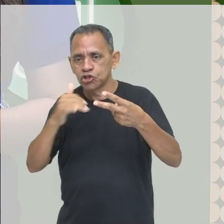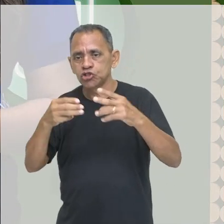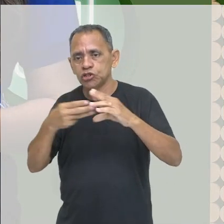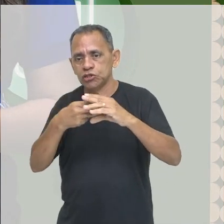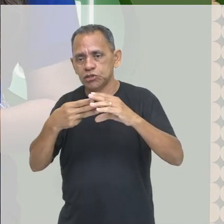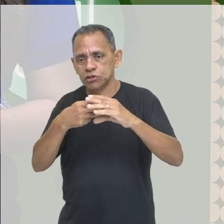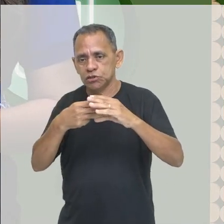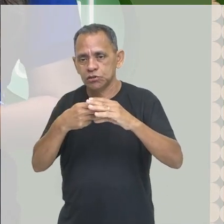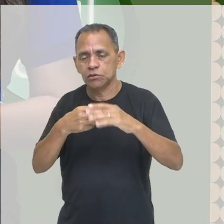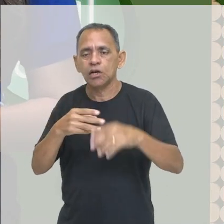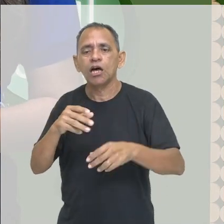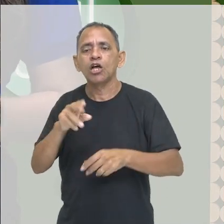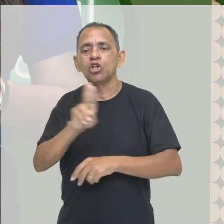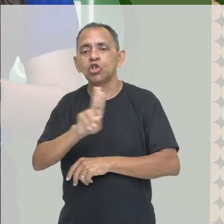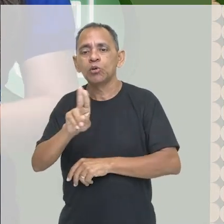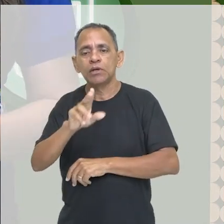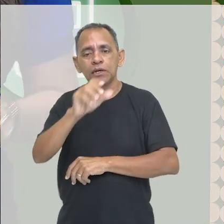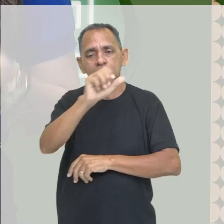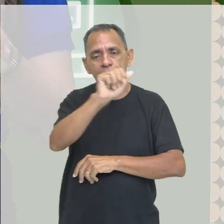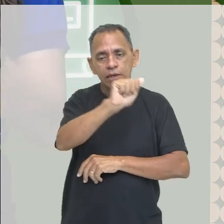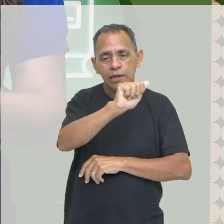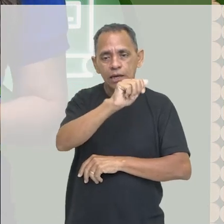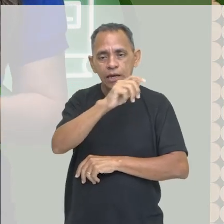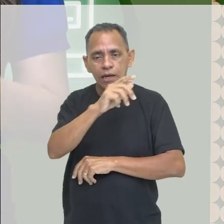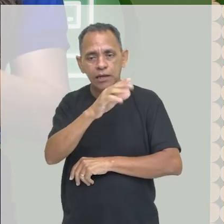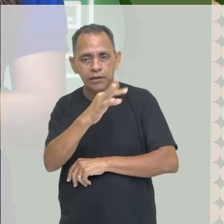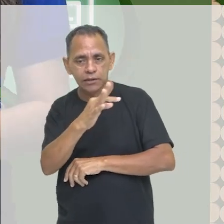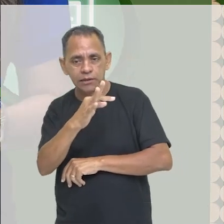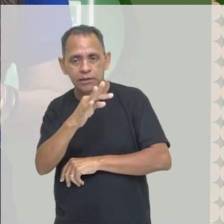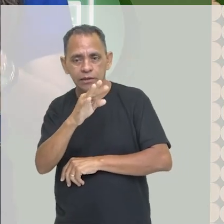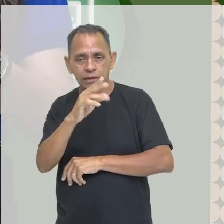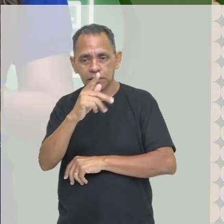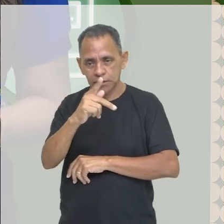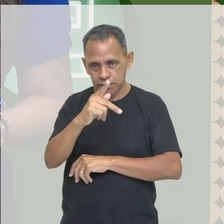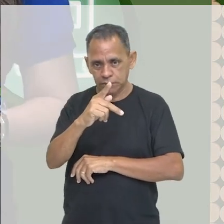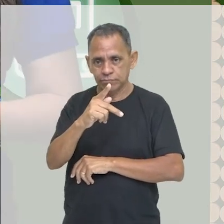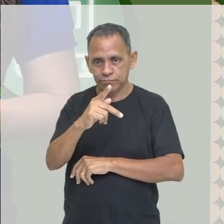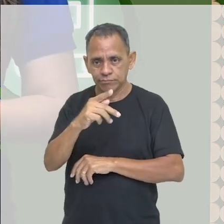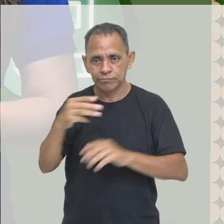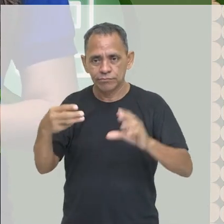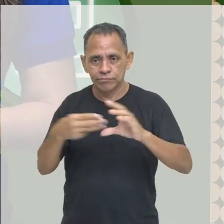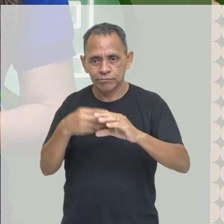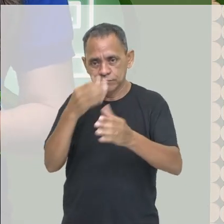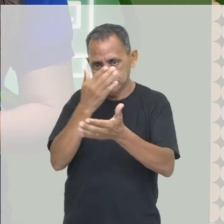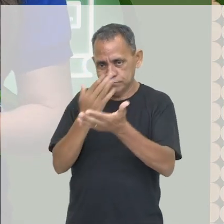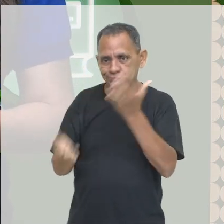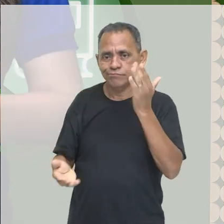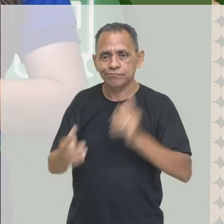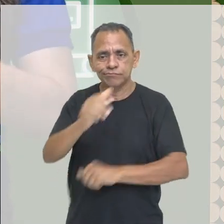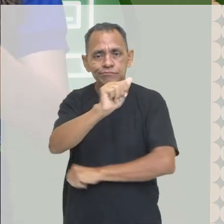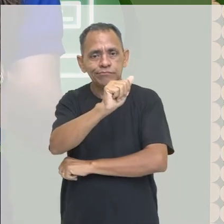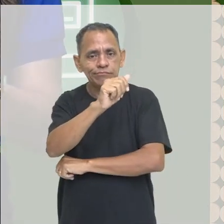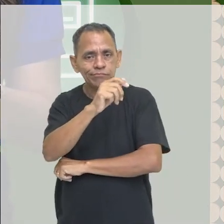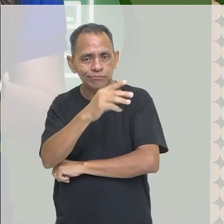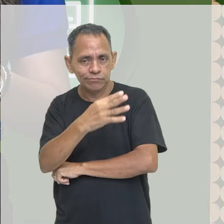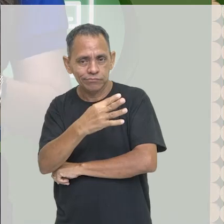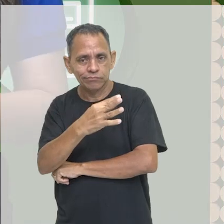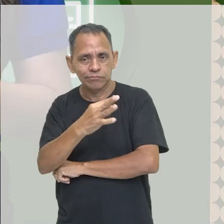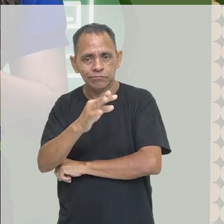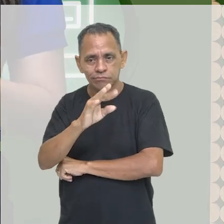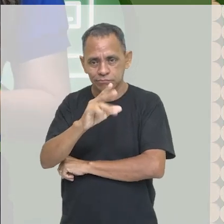em ATP, tá? A gente gasta ATP, a célula gasta ATP para obter a energia necessária para